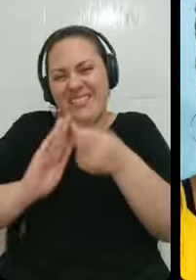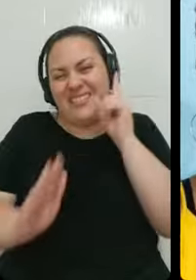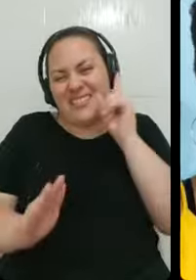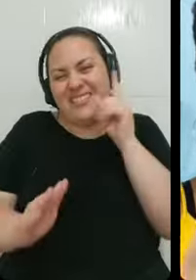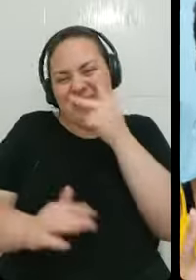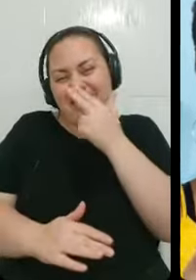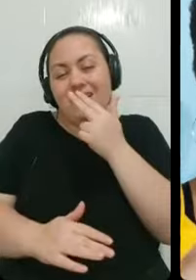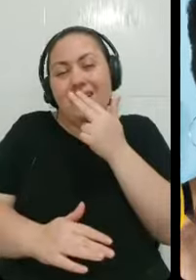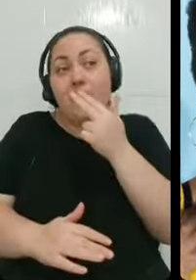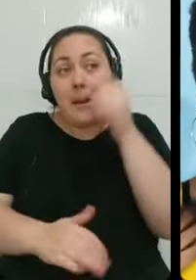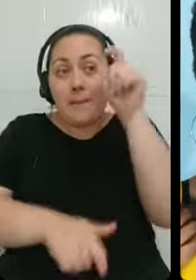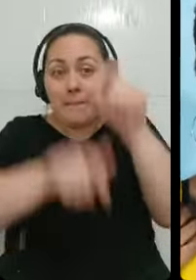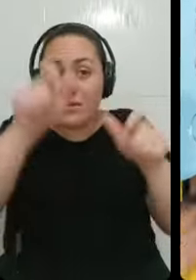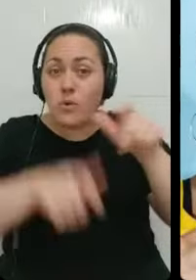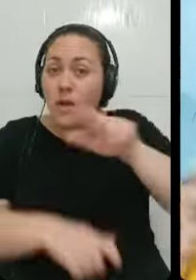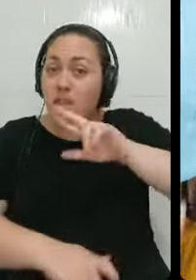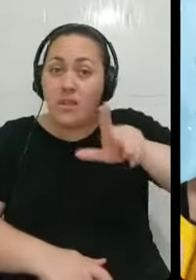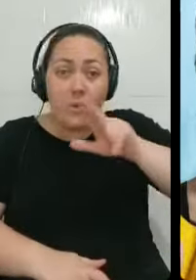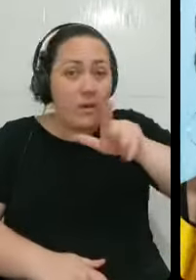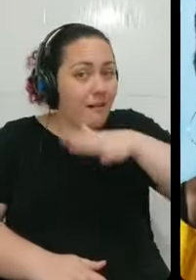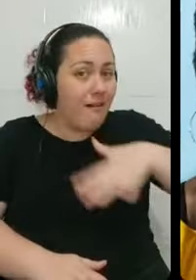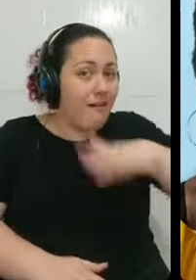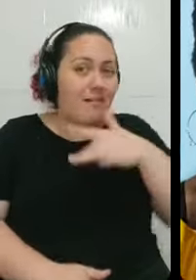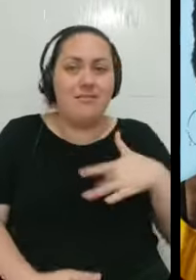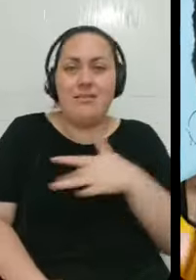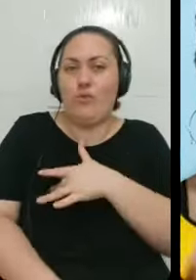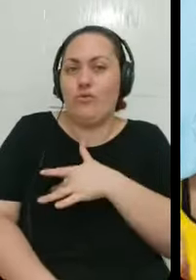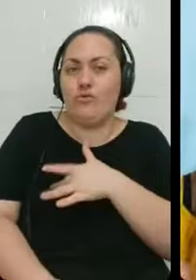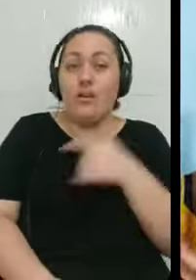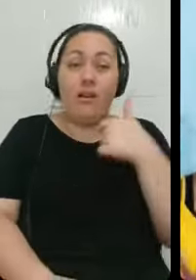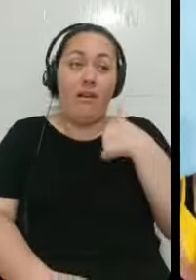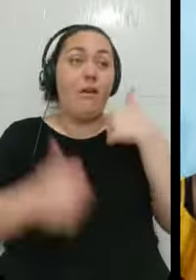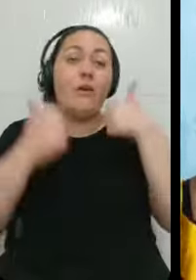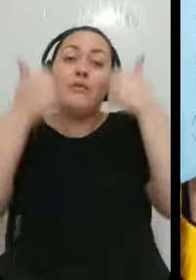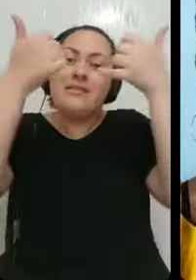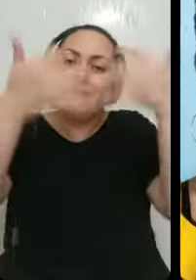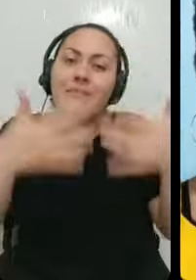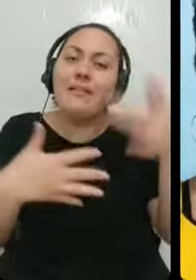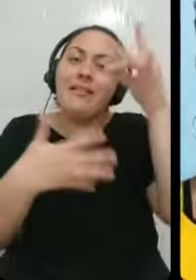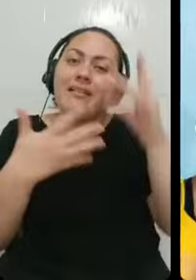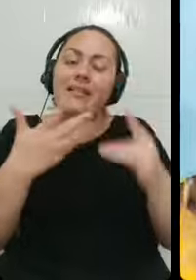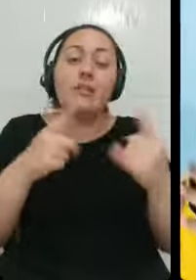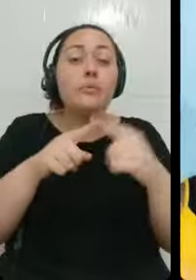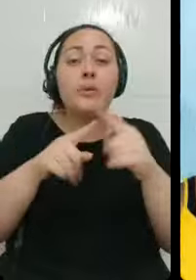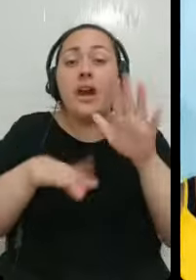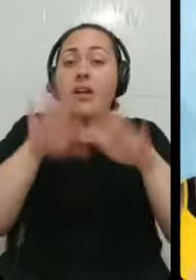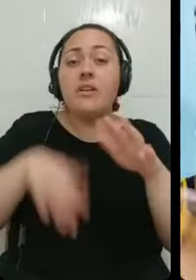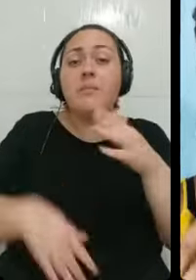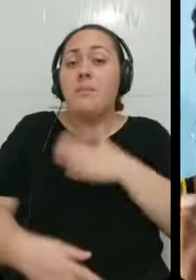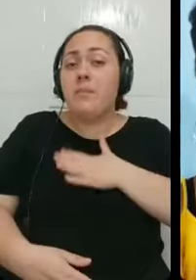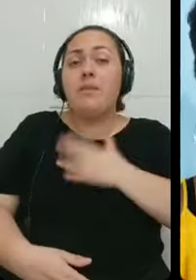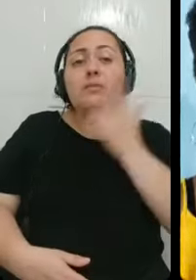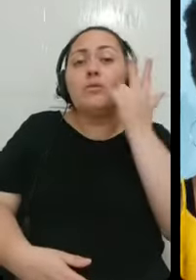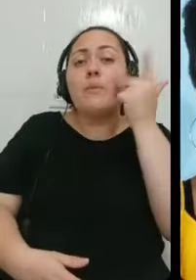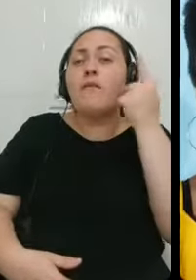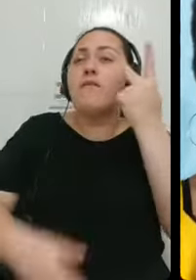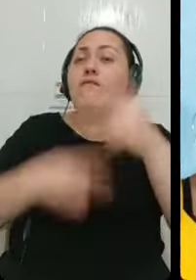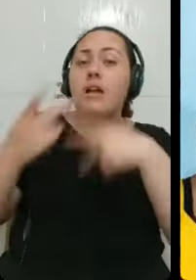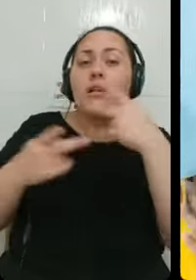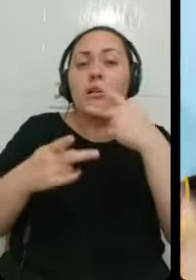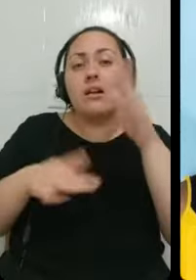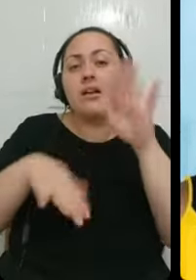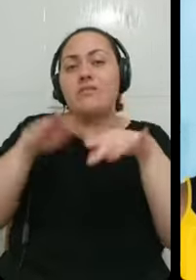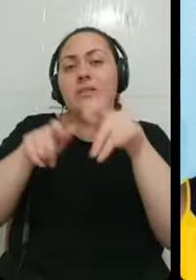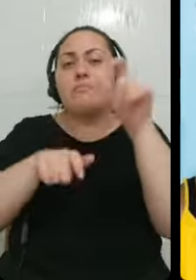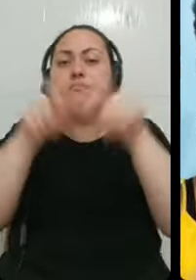às vezes, coisas que para ti é muito natural, porque tá ali no teu dia a dia, ou com as pessoas que tu trabalha, que às vezes não são da farmácia, mas